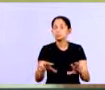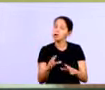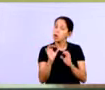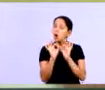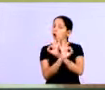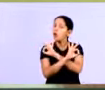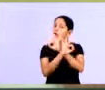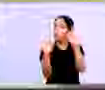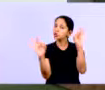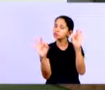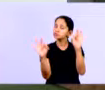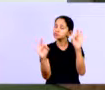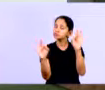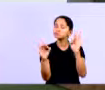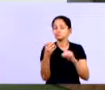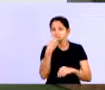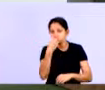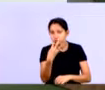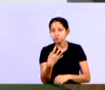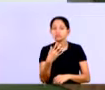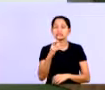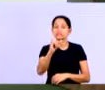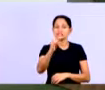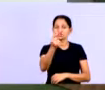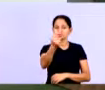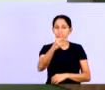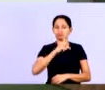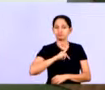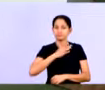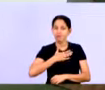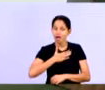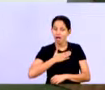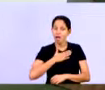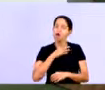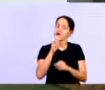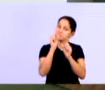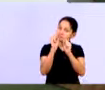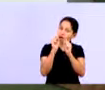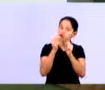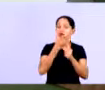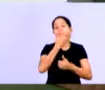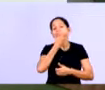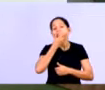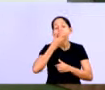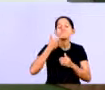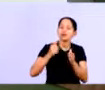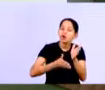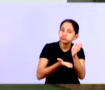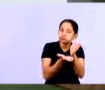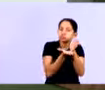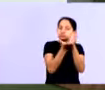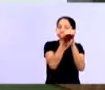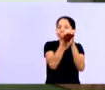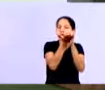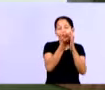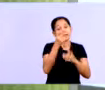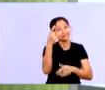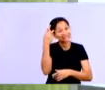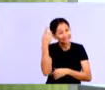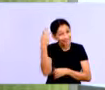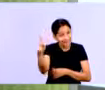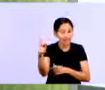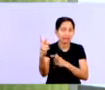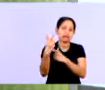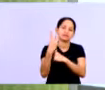definição, né? Excelente. Então, quando o dinheiro é meu, a taxa mais expressiva será aquela que tem um volume maior. E quando é capital